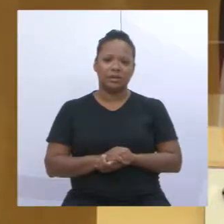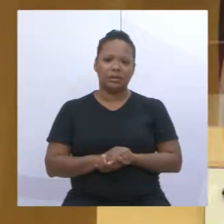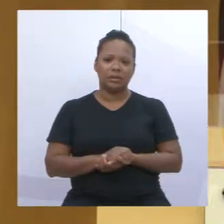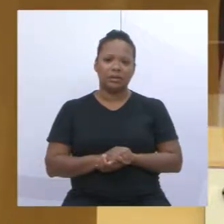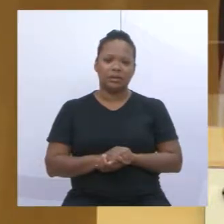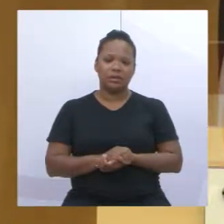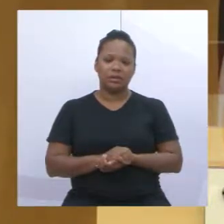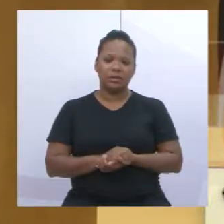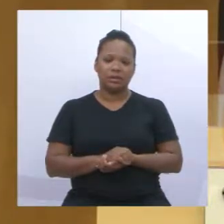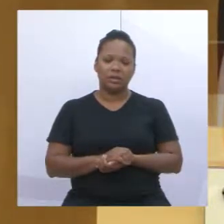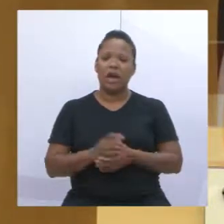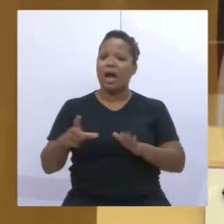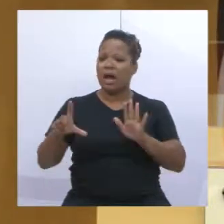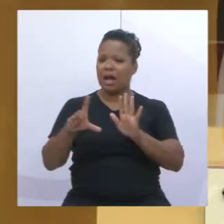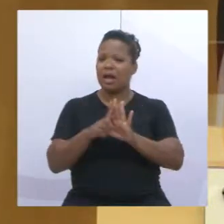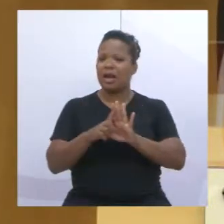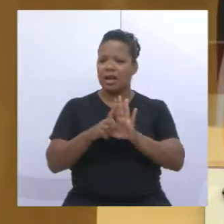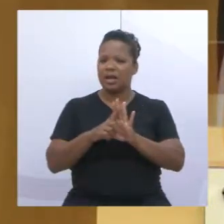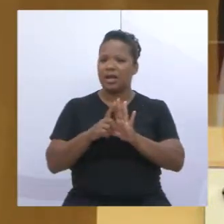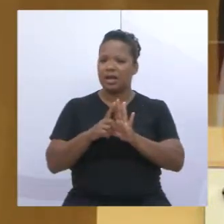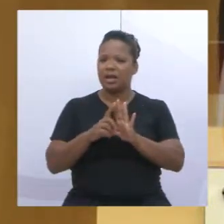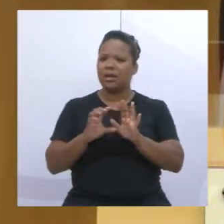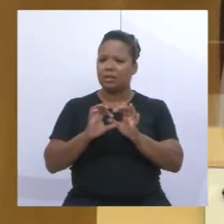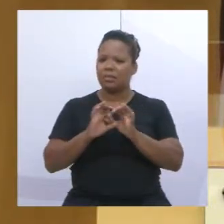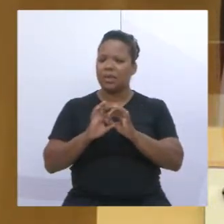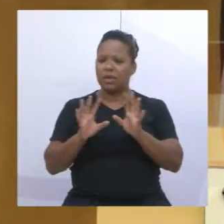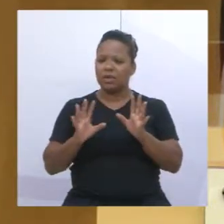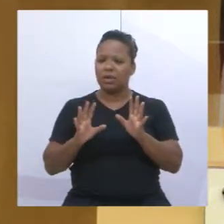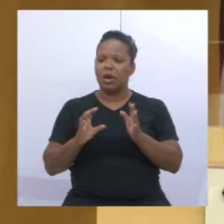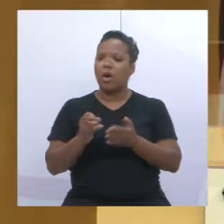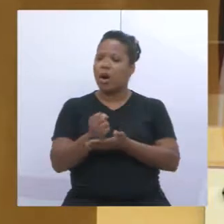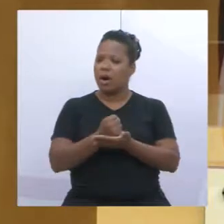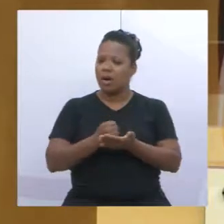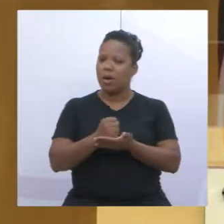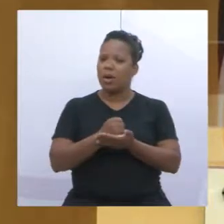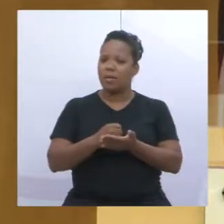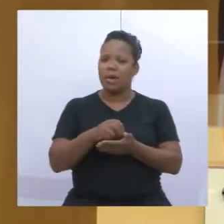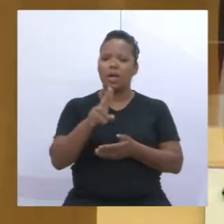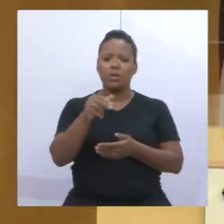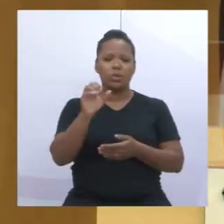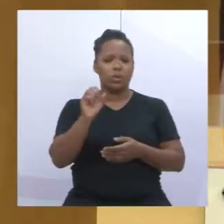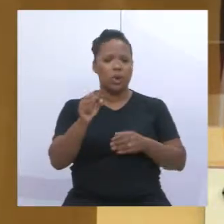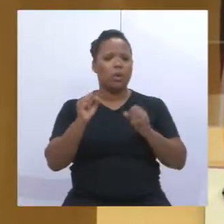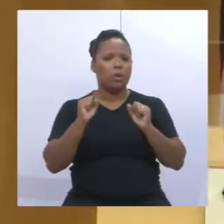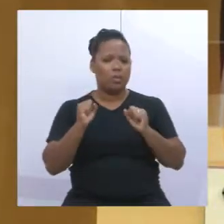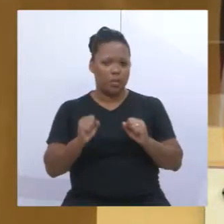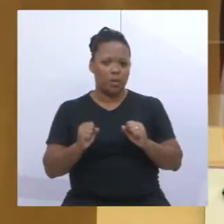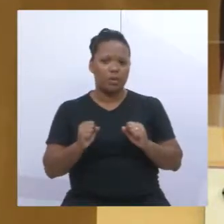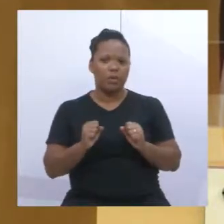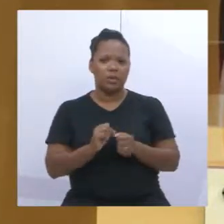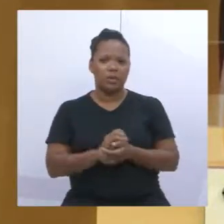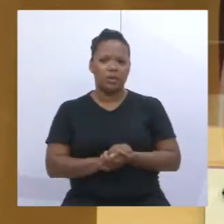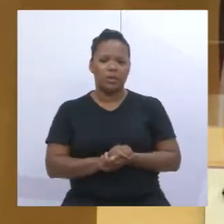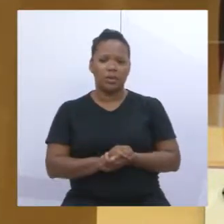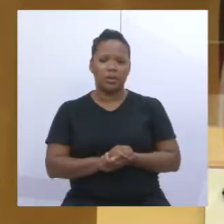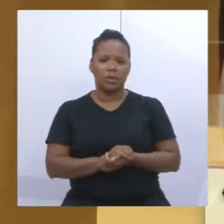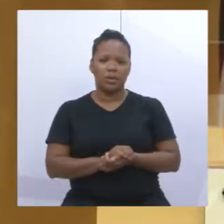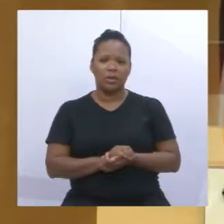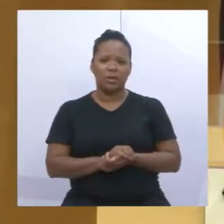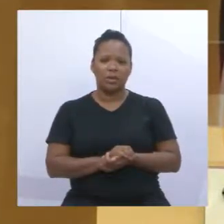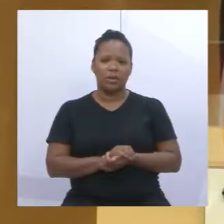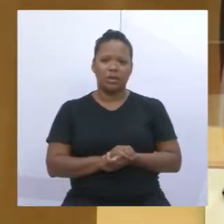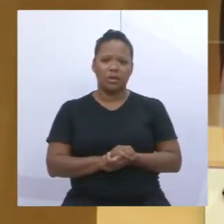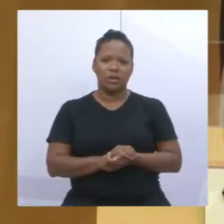ela permite, é permitido que ela pegue o medicamento pelo SUS, desde que ela siga os